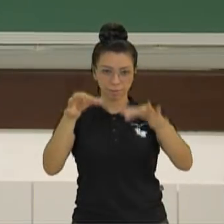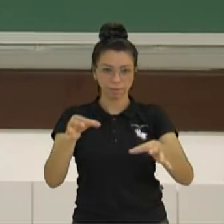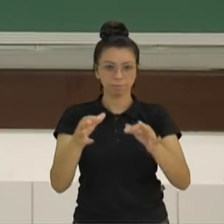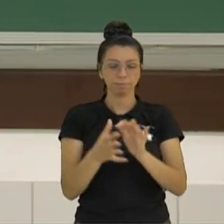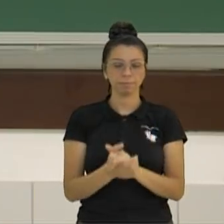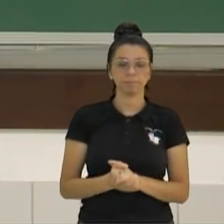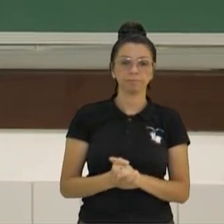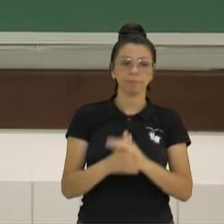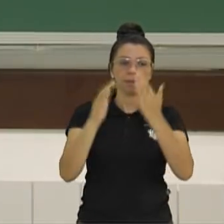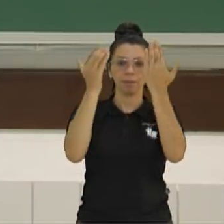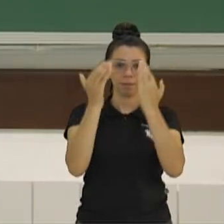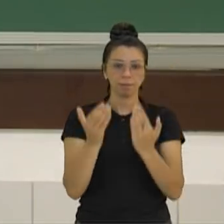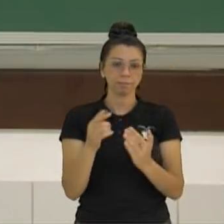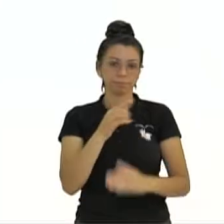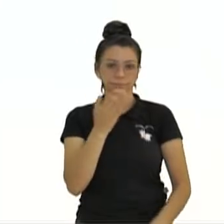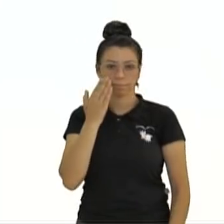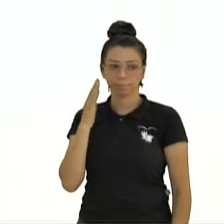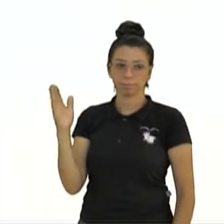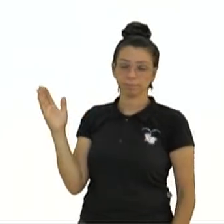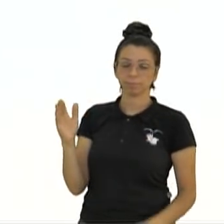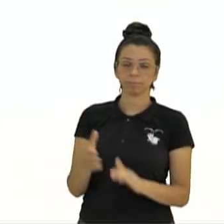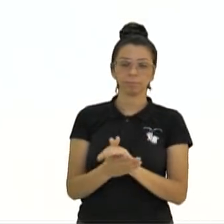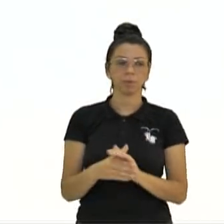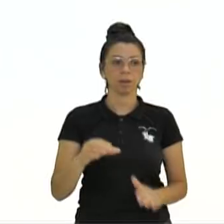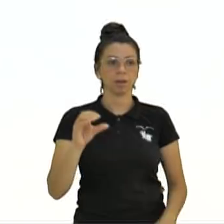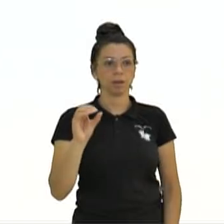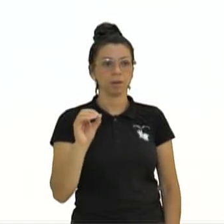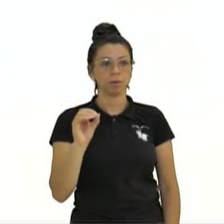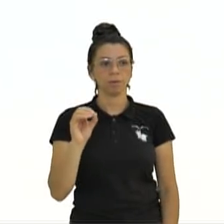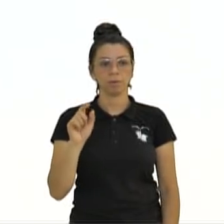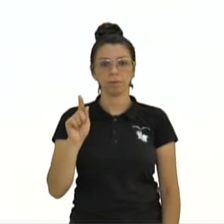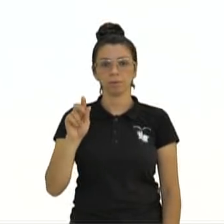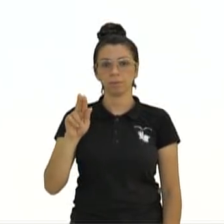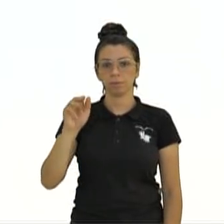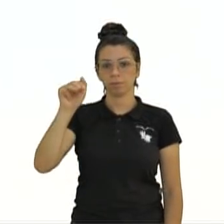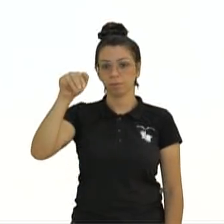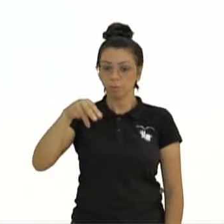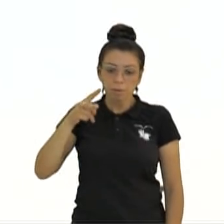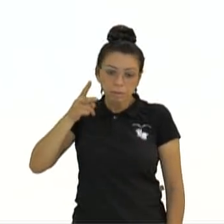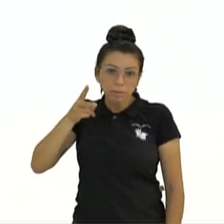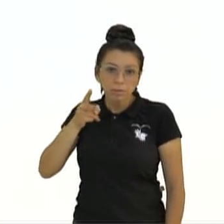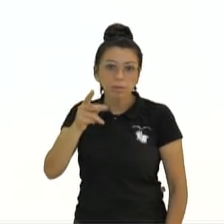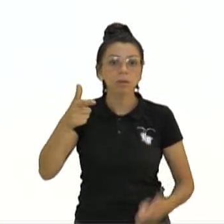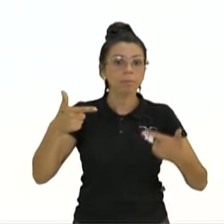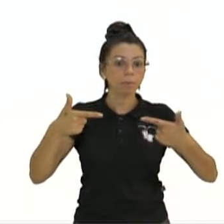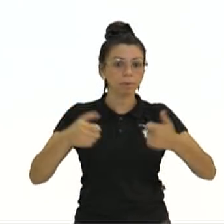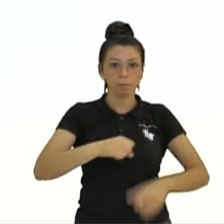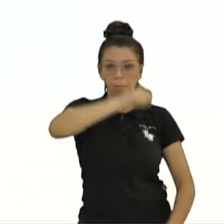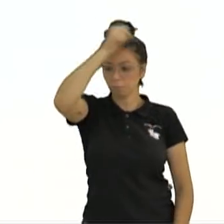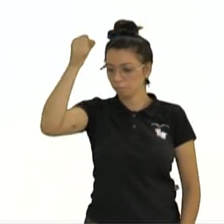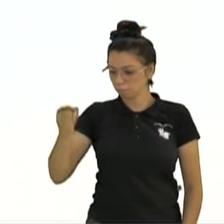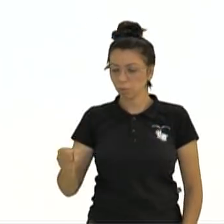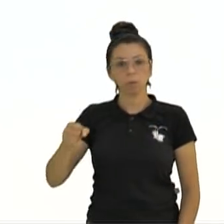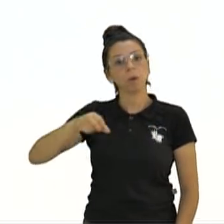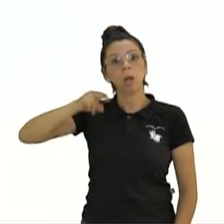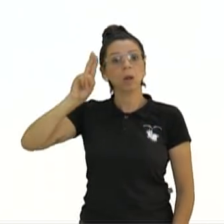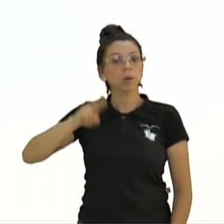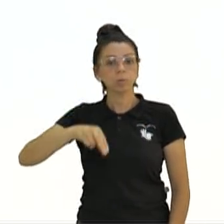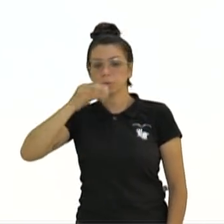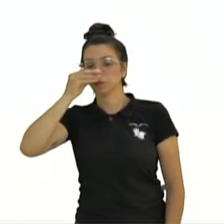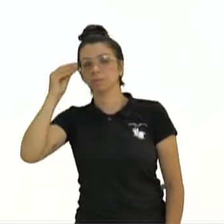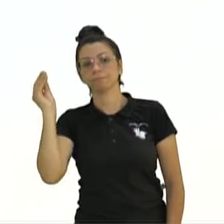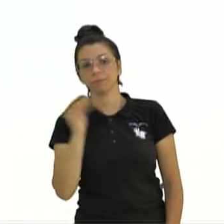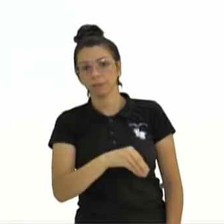Vamos fazer a análise dessa. Ogum sempre foi um guerreiro e não deixaria de lado uma boa